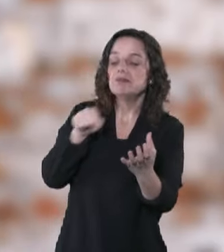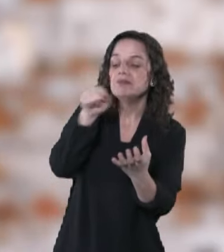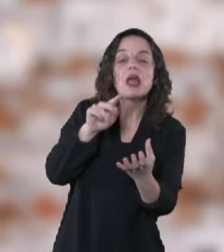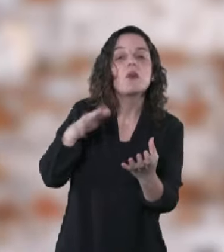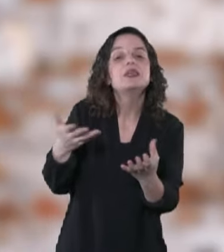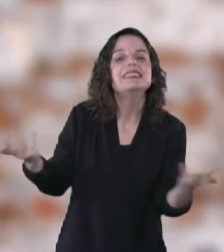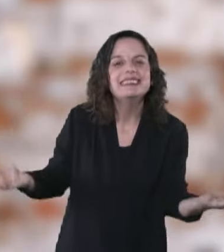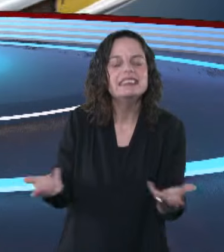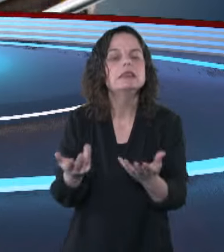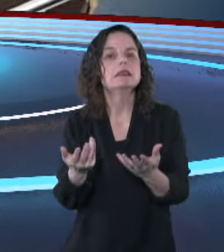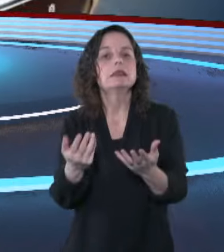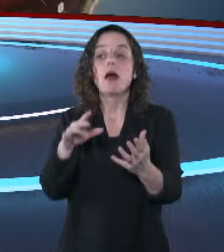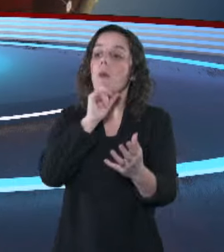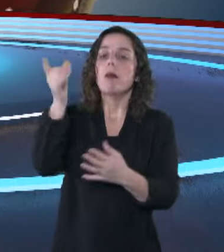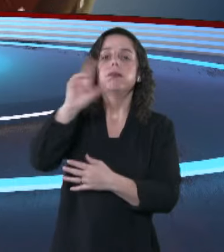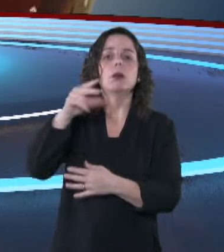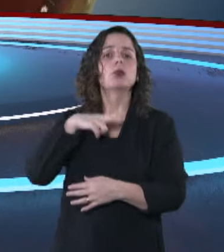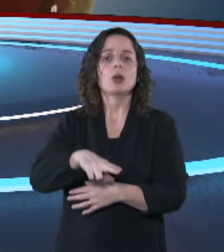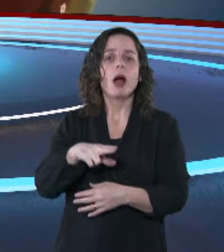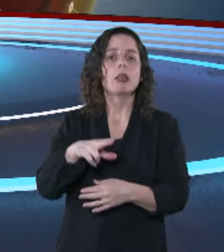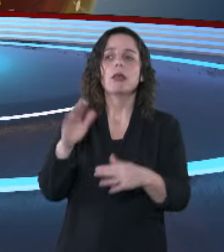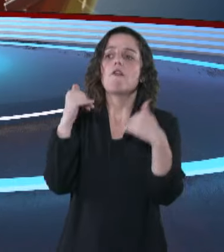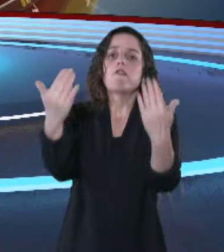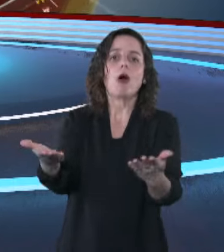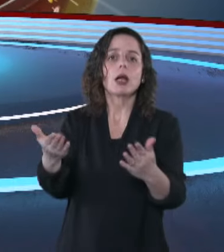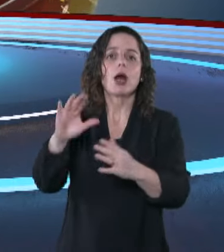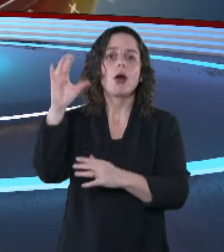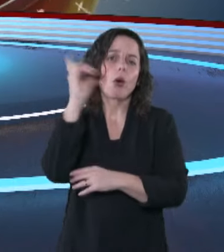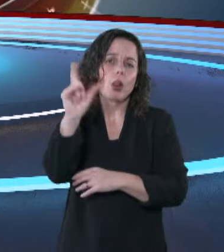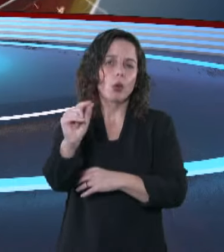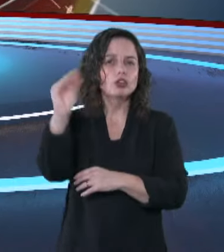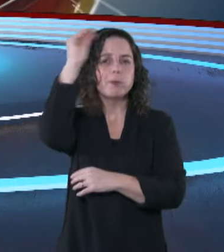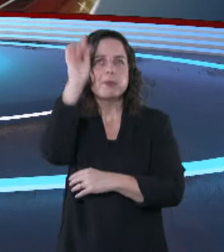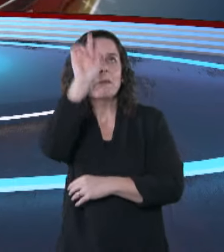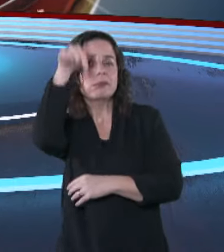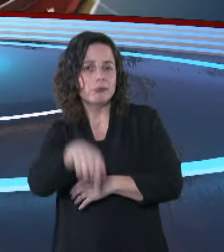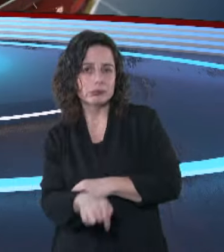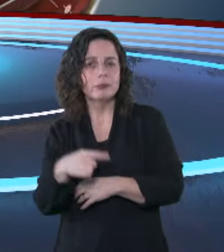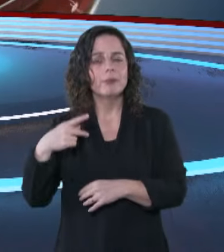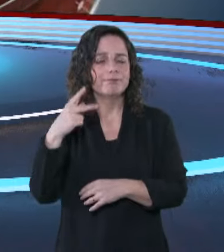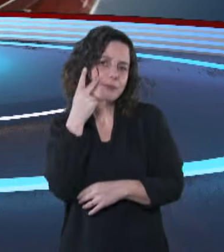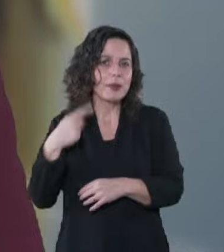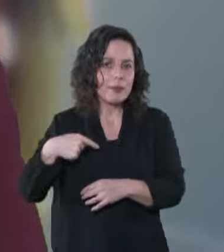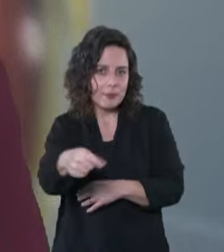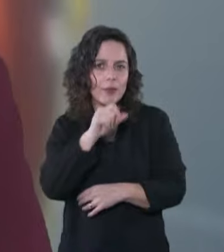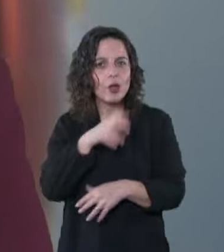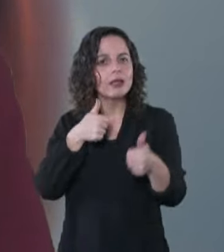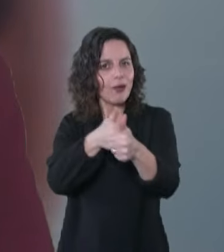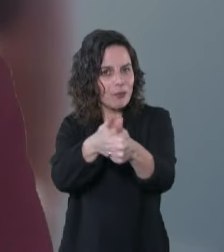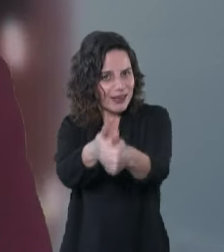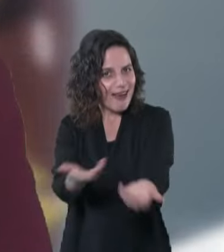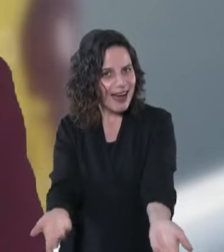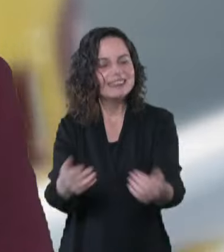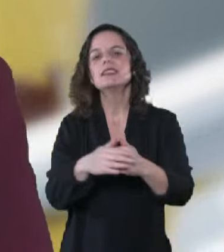no sítio mais remoto de Portugal ou até fora de Portugal, e poder acompanhar diariamente tudo o que se passa in loco,